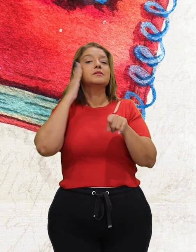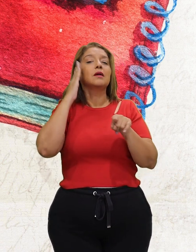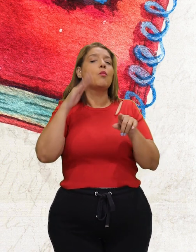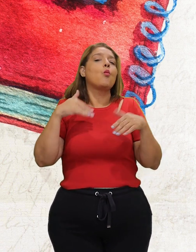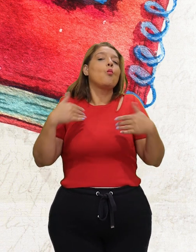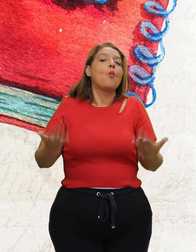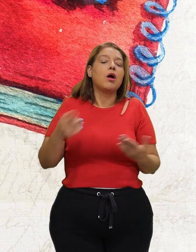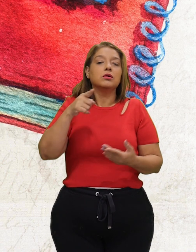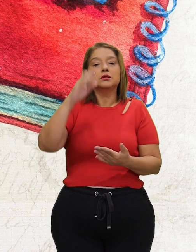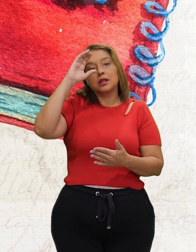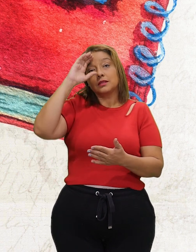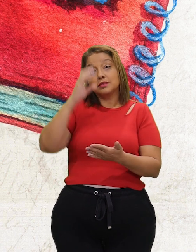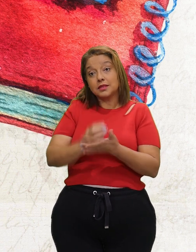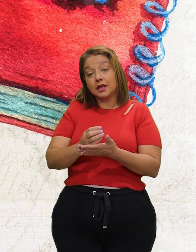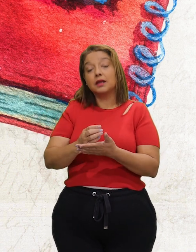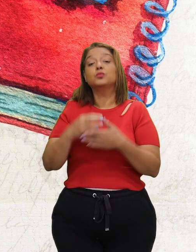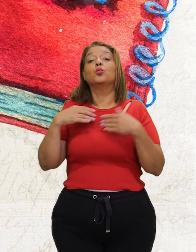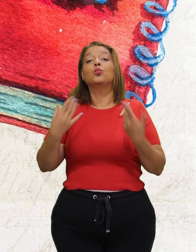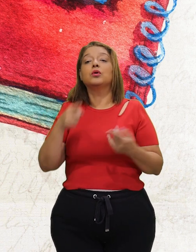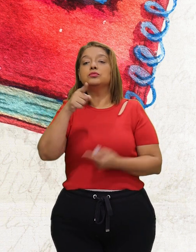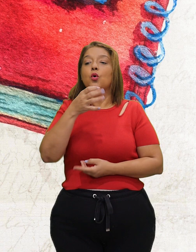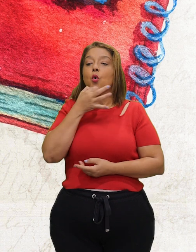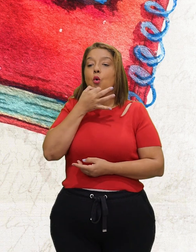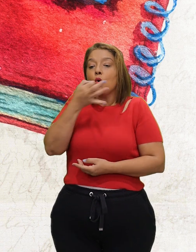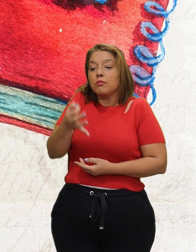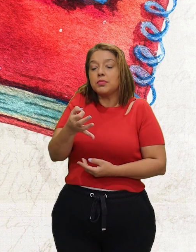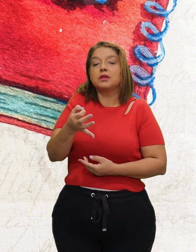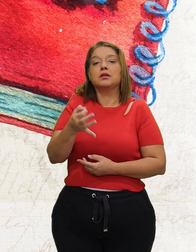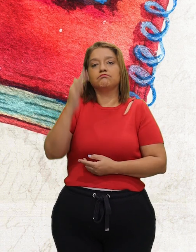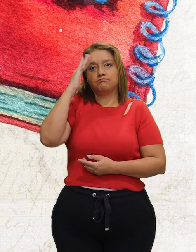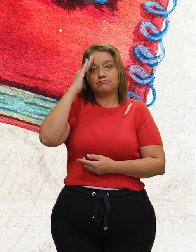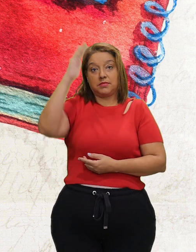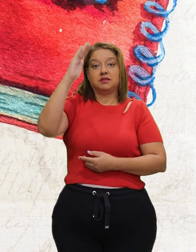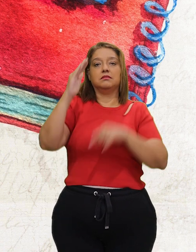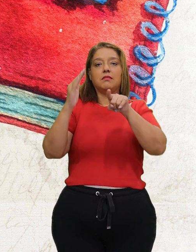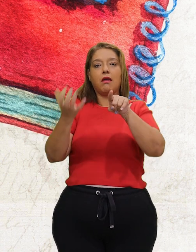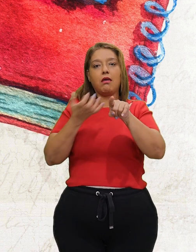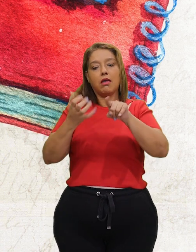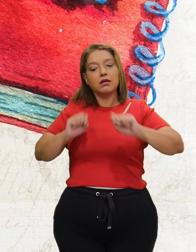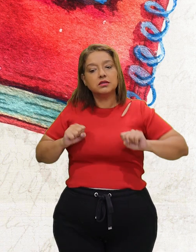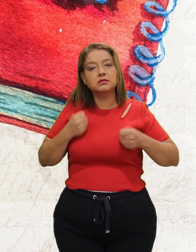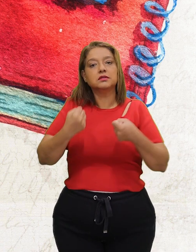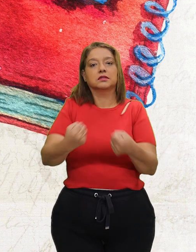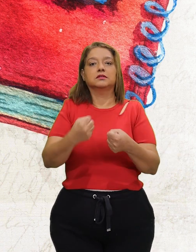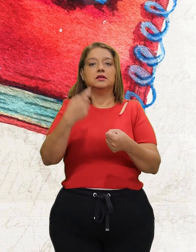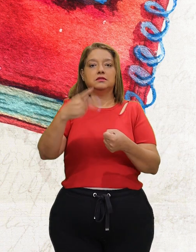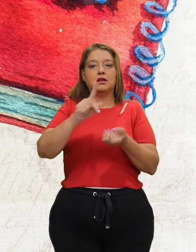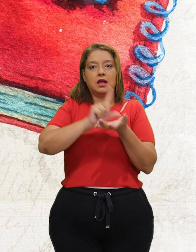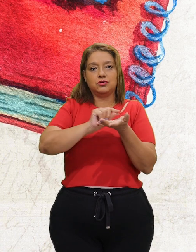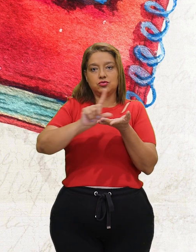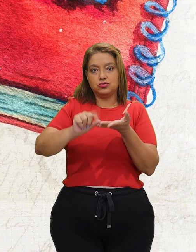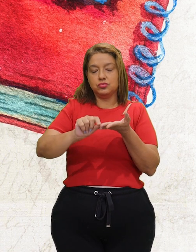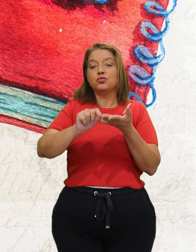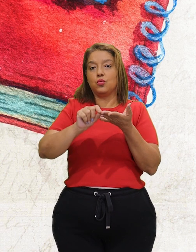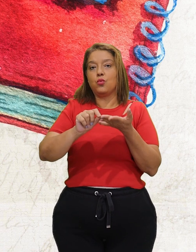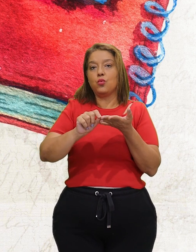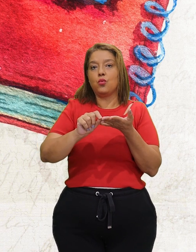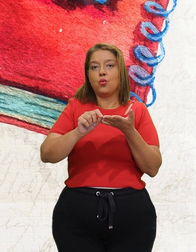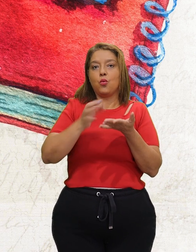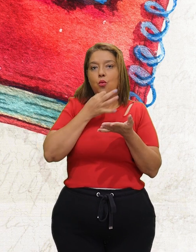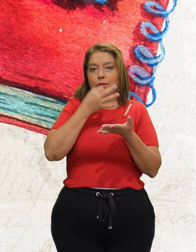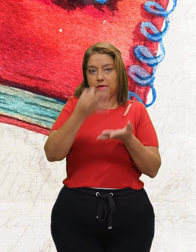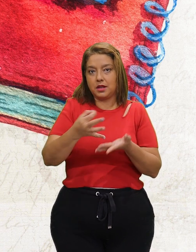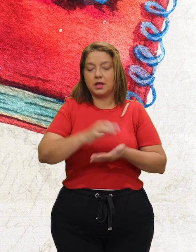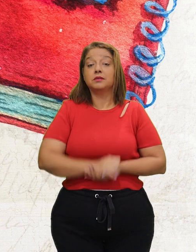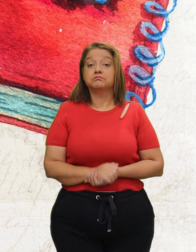sua tese, ou seja, formule a opinião central que será defendida no seu artigo de opinião.